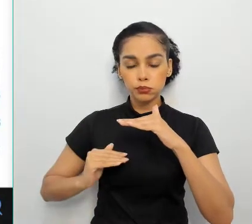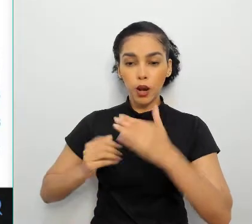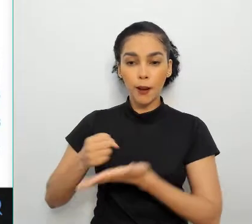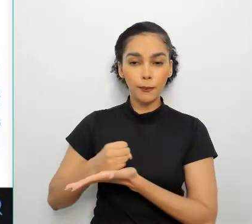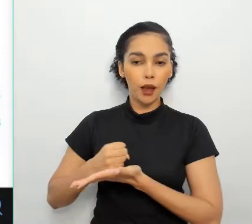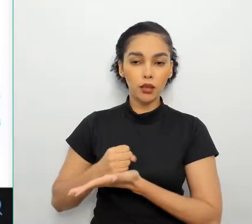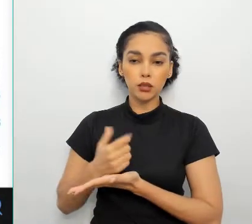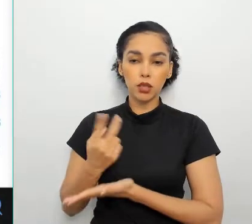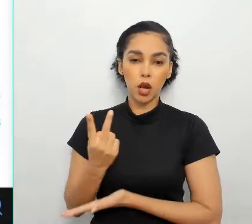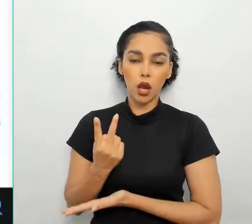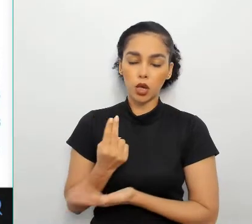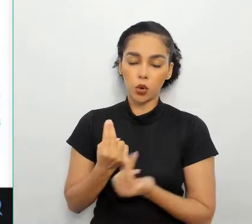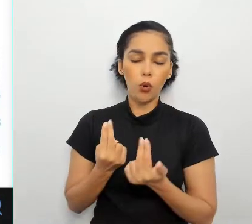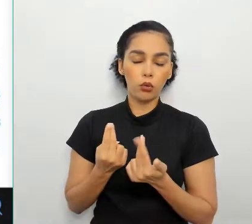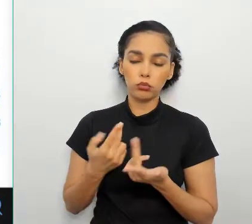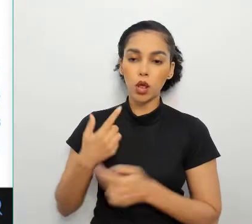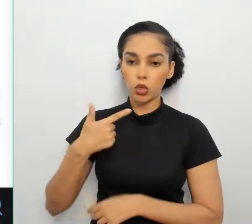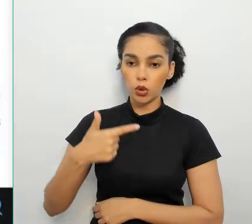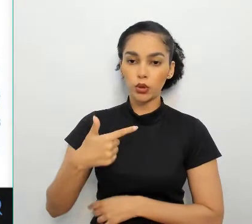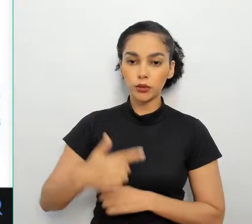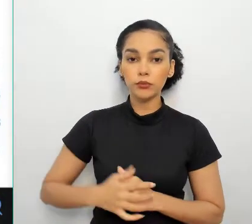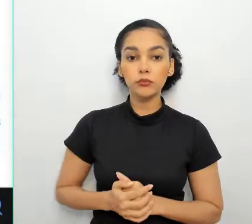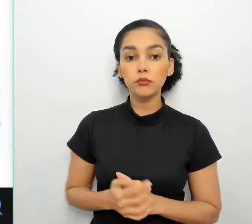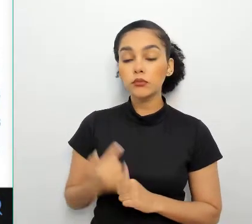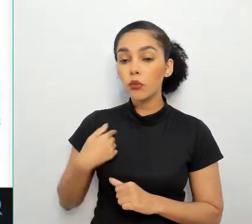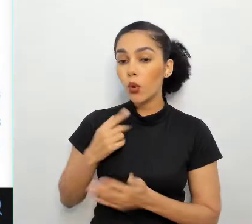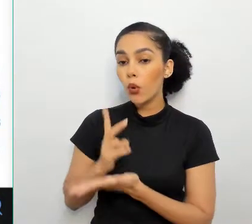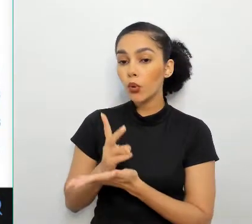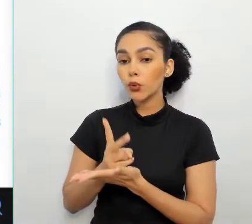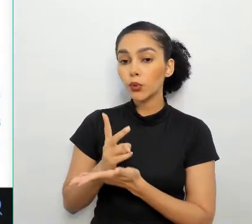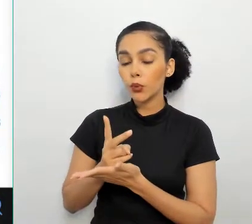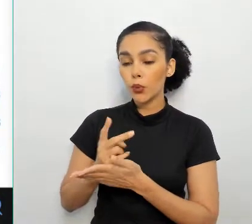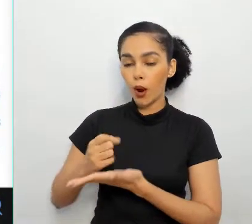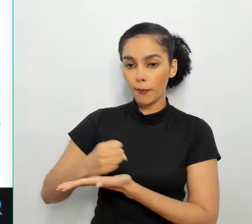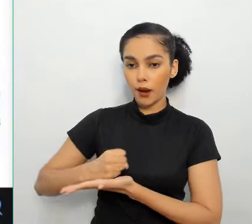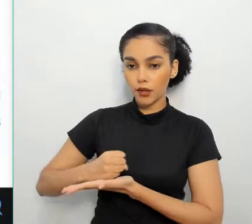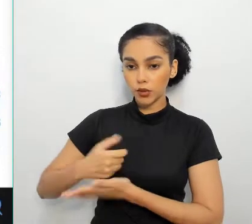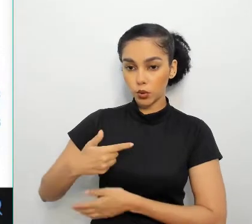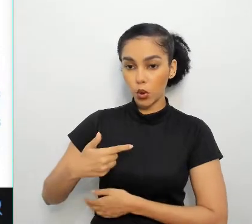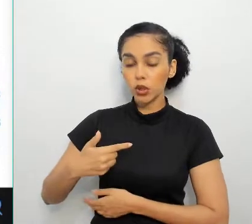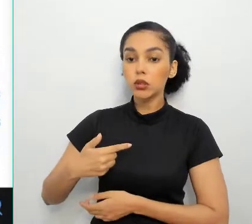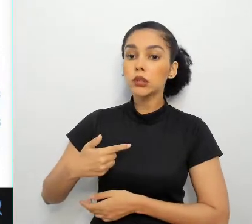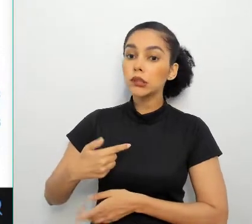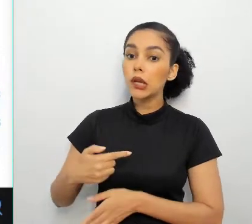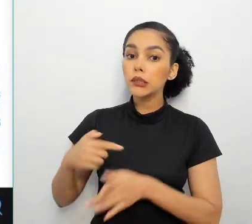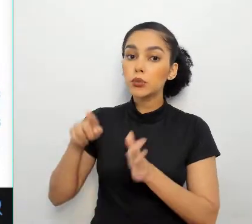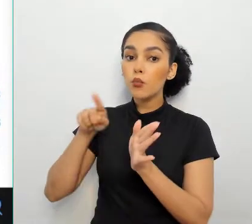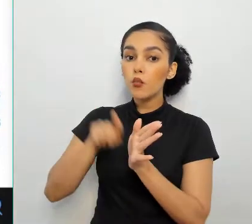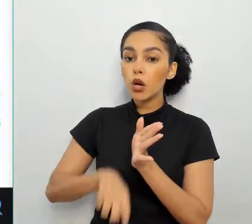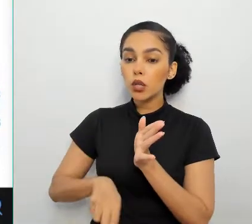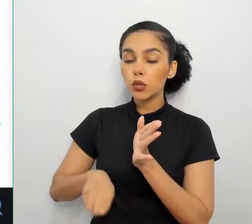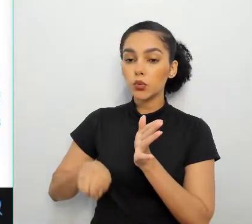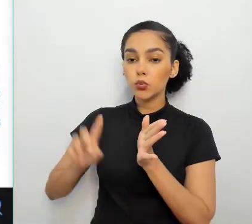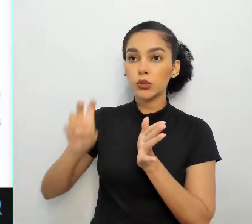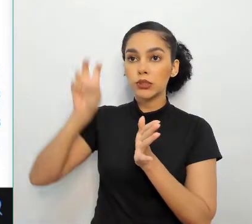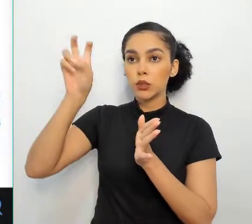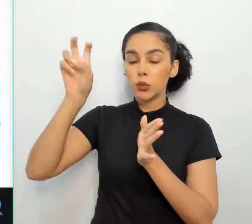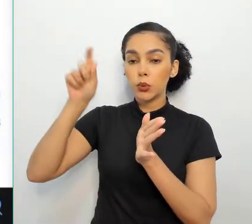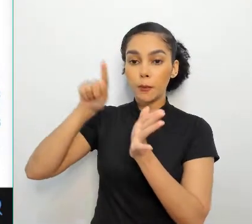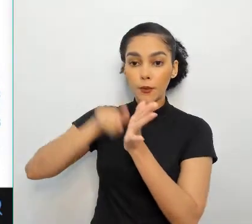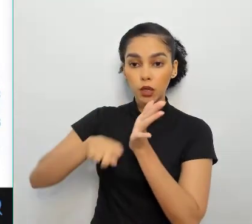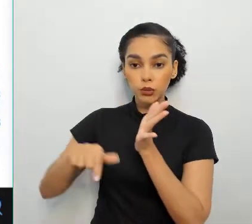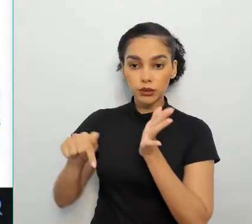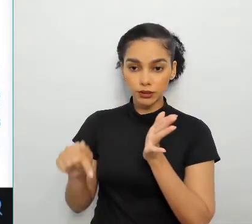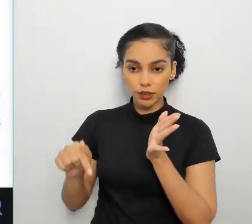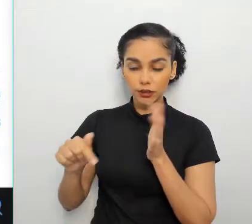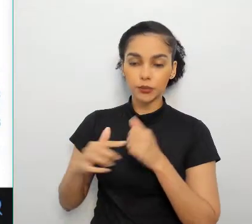divisão de potência de mesma base? Conservo a base e subtraio os expoentes. 5 menos 7. Se você fizer 5 menos 7, dá